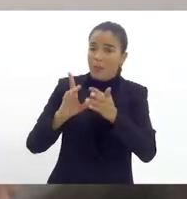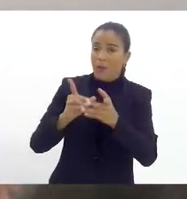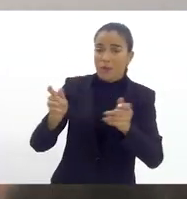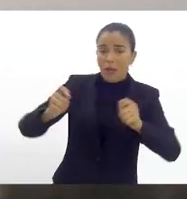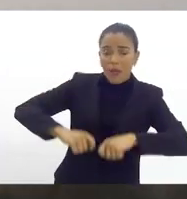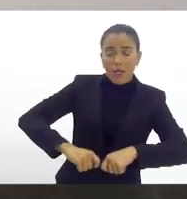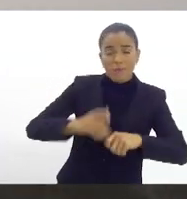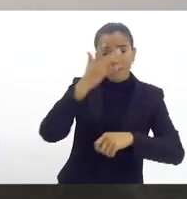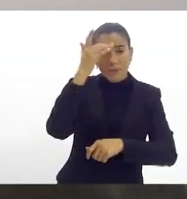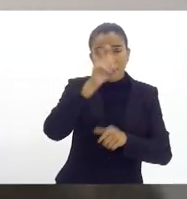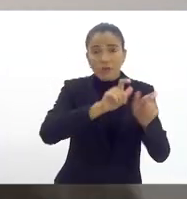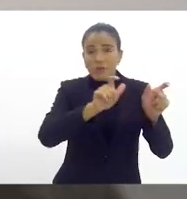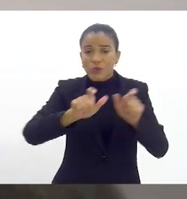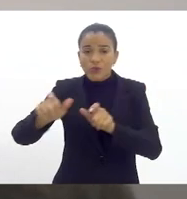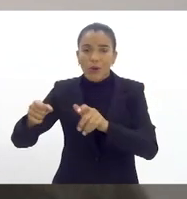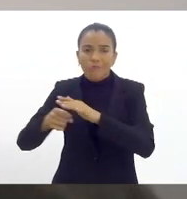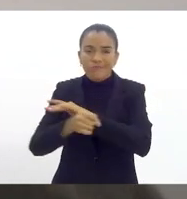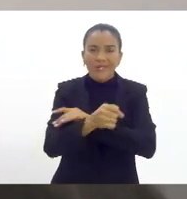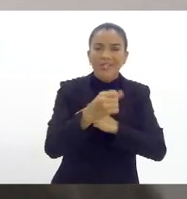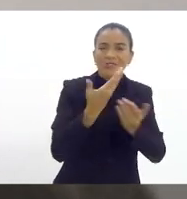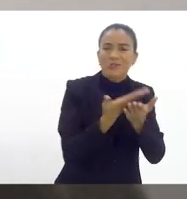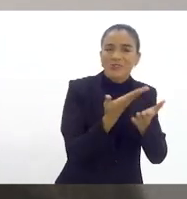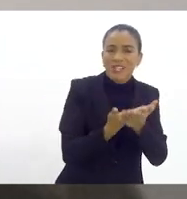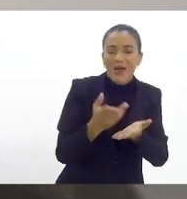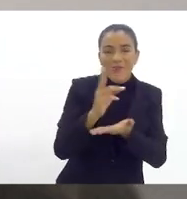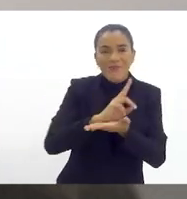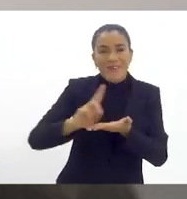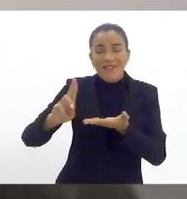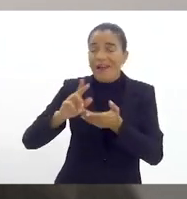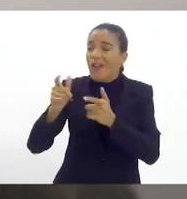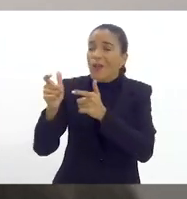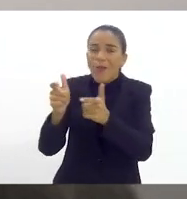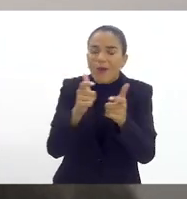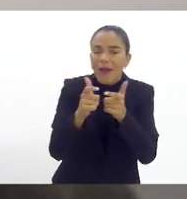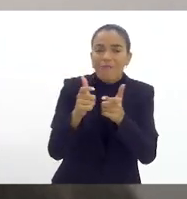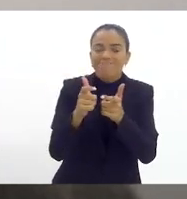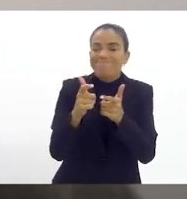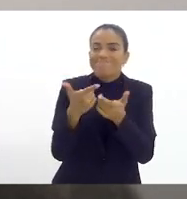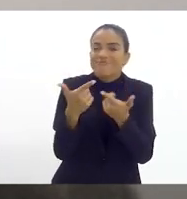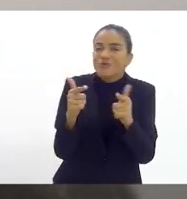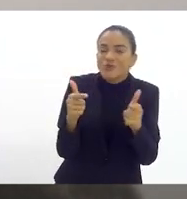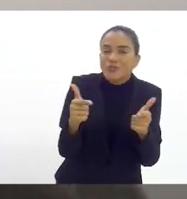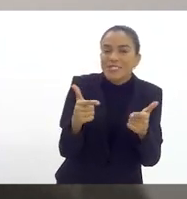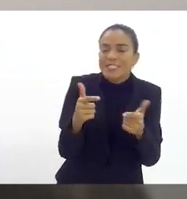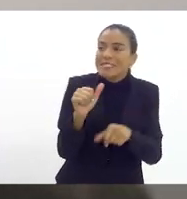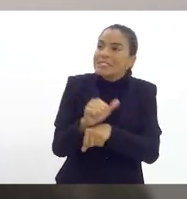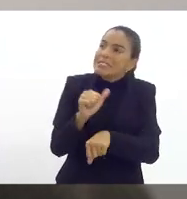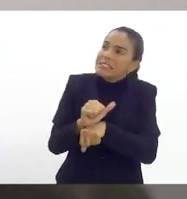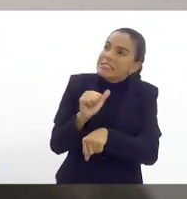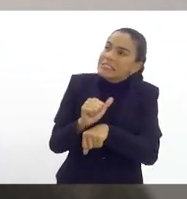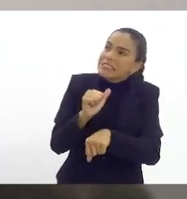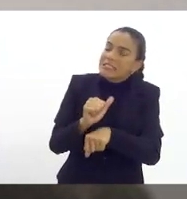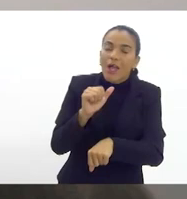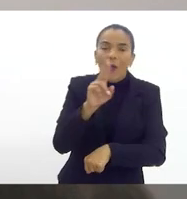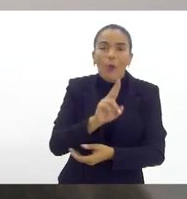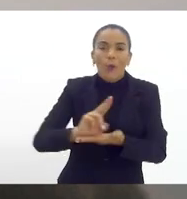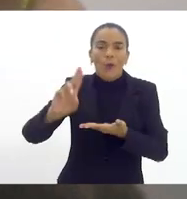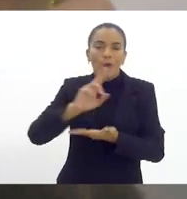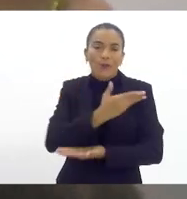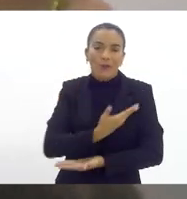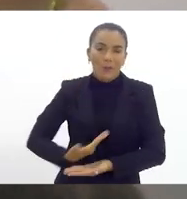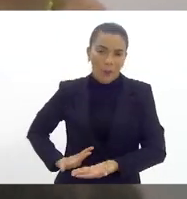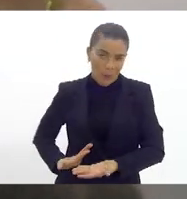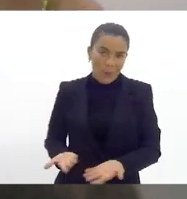em locais onde não existiam universidade pública que o estudante não tinha tempo para esperar a universidade pública chegar e